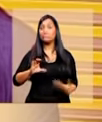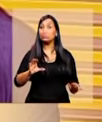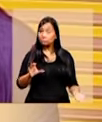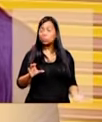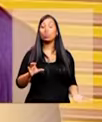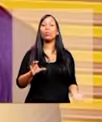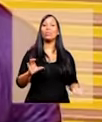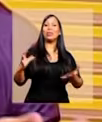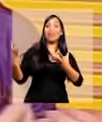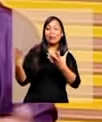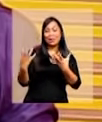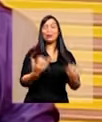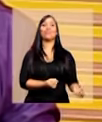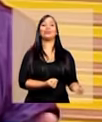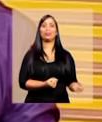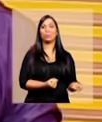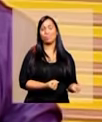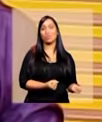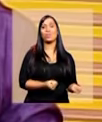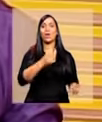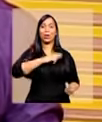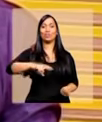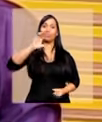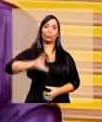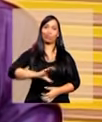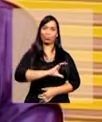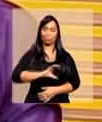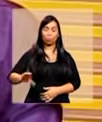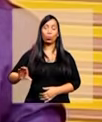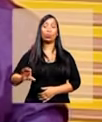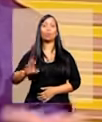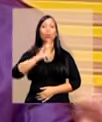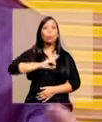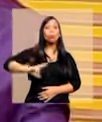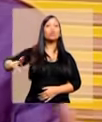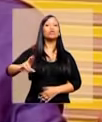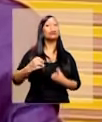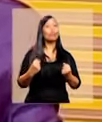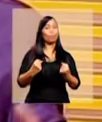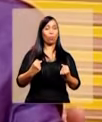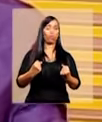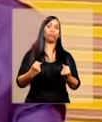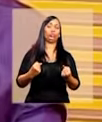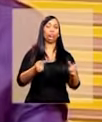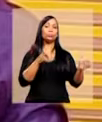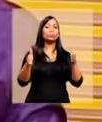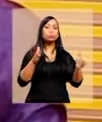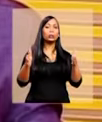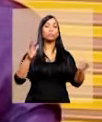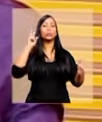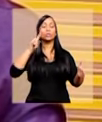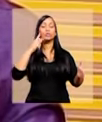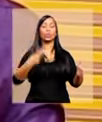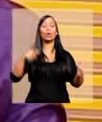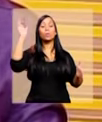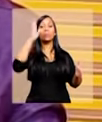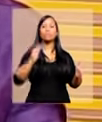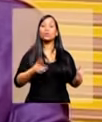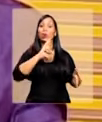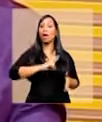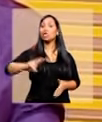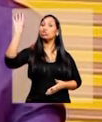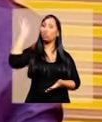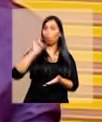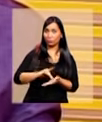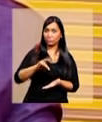católica, ou seja, ele recebeu justamente a religião católica Sim. como a religião dominante. Durante até um período da história do Brasil,